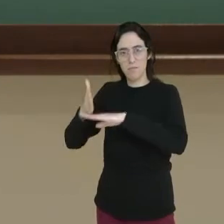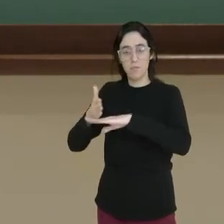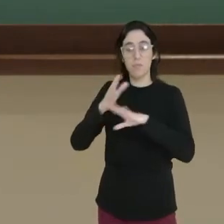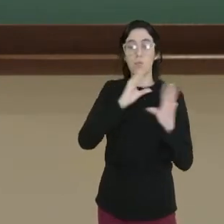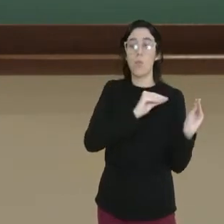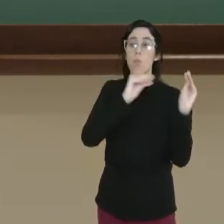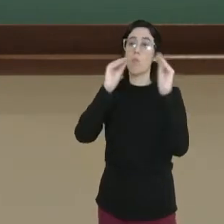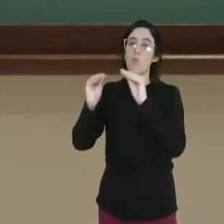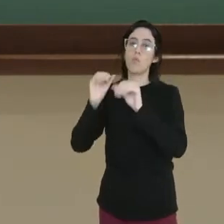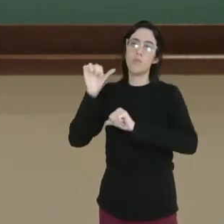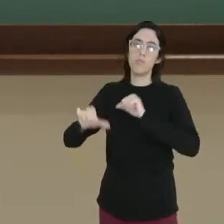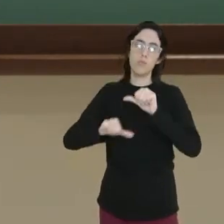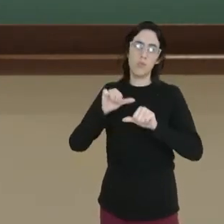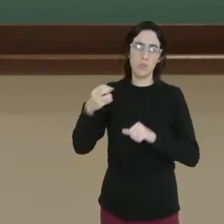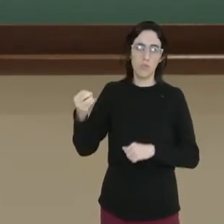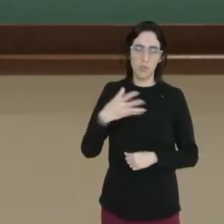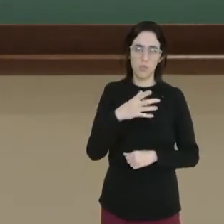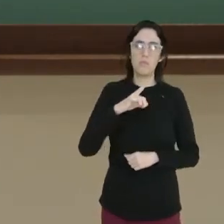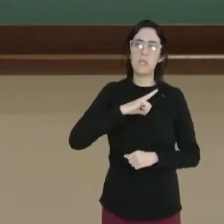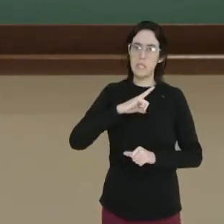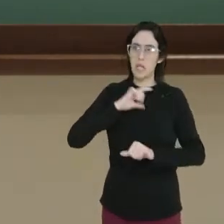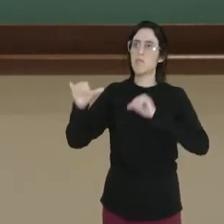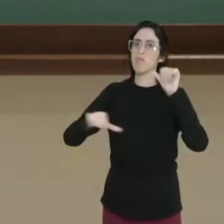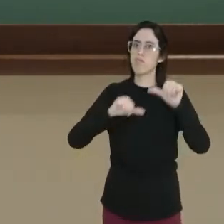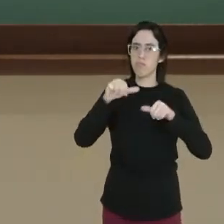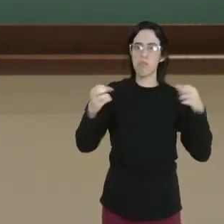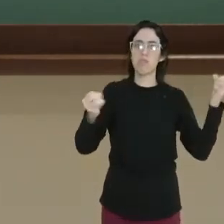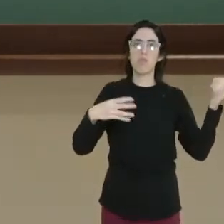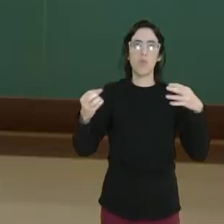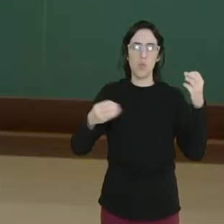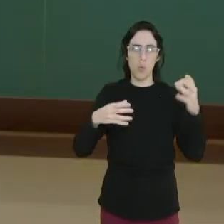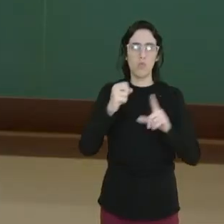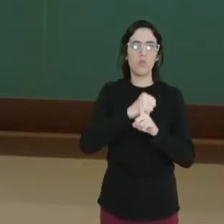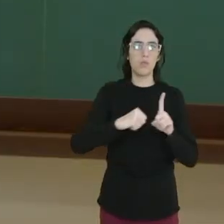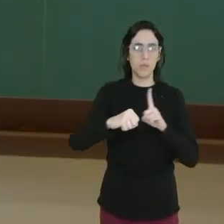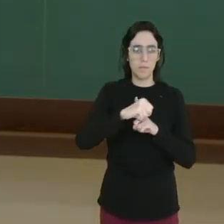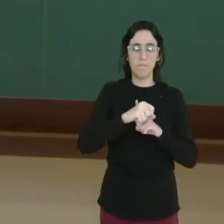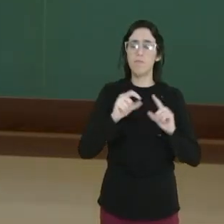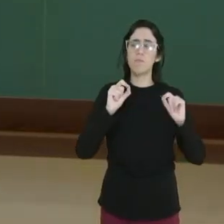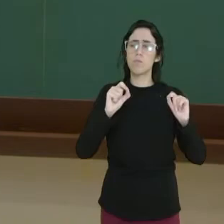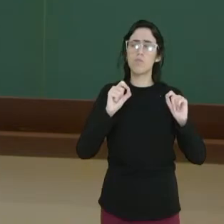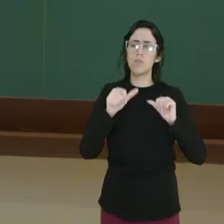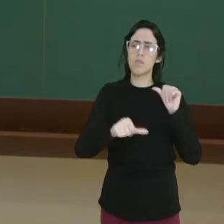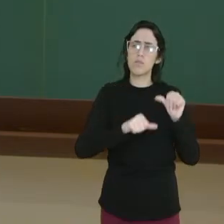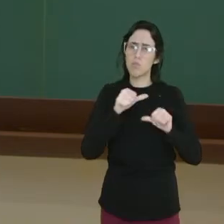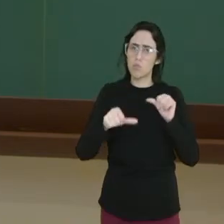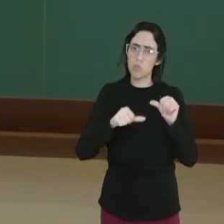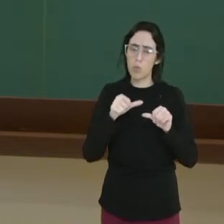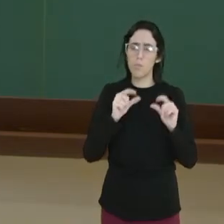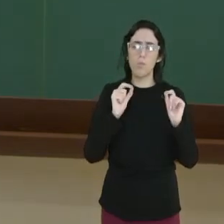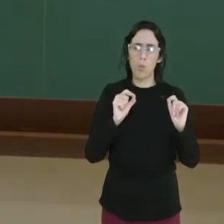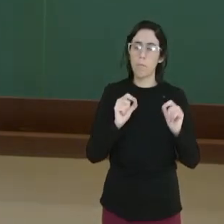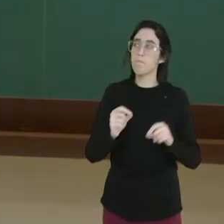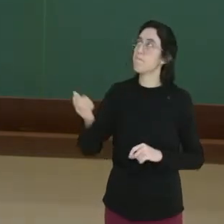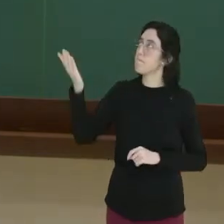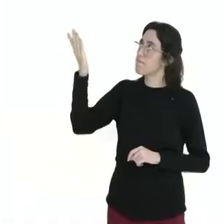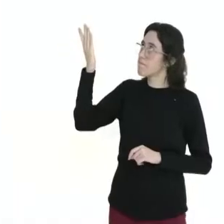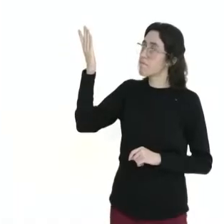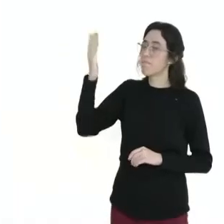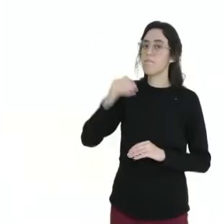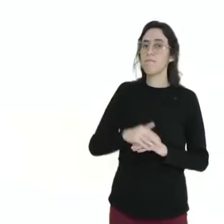consequentemente, de grandes transformações. Dentre essas transformações, podemos apontar a ideia